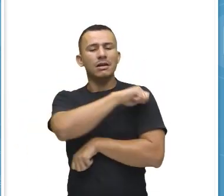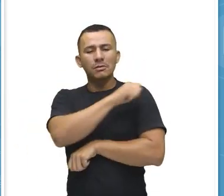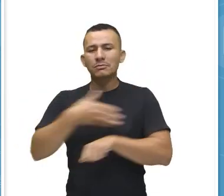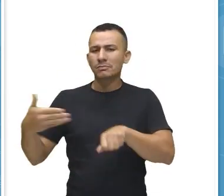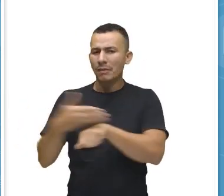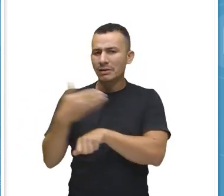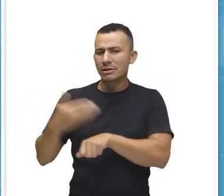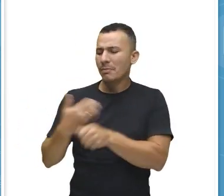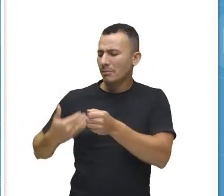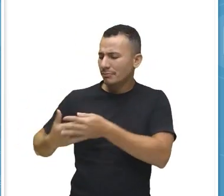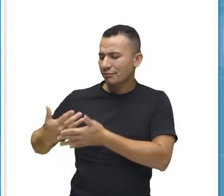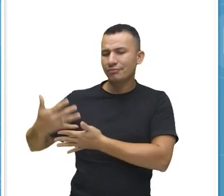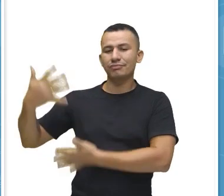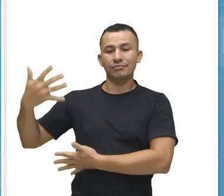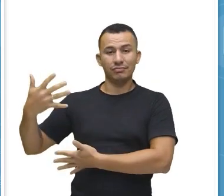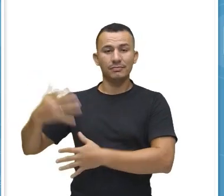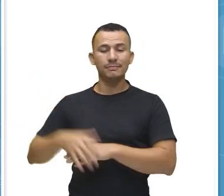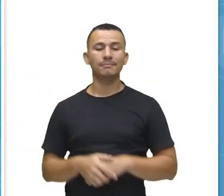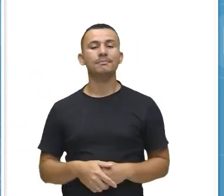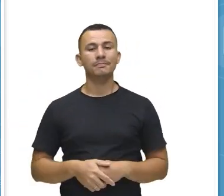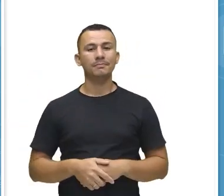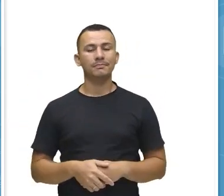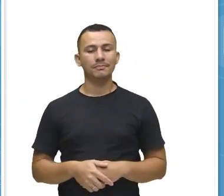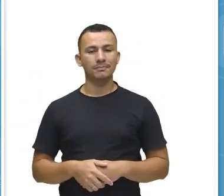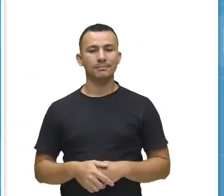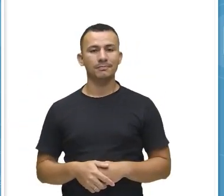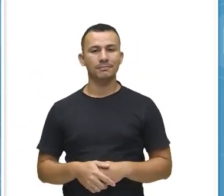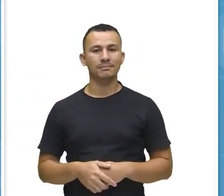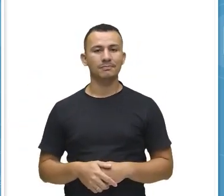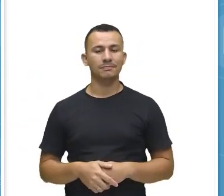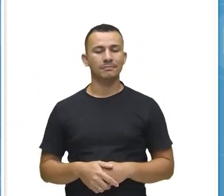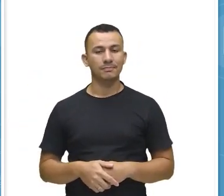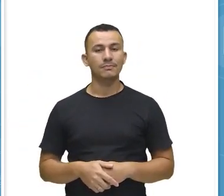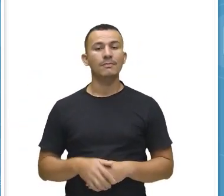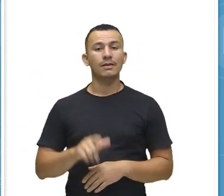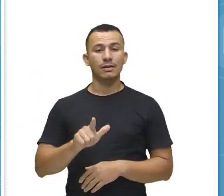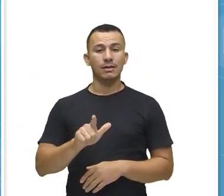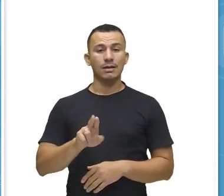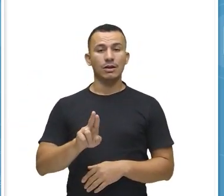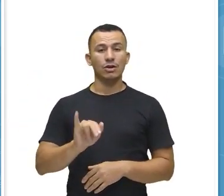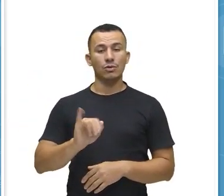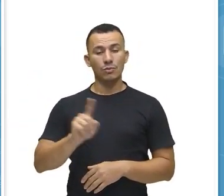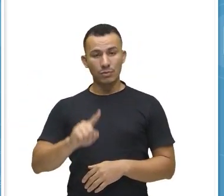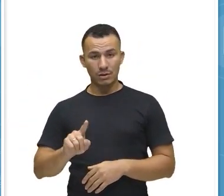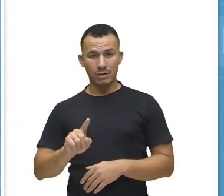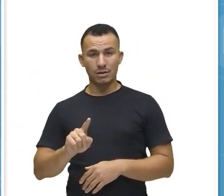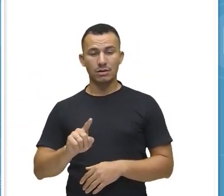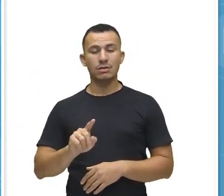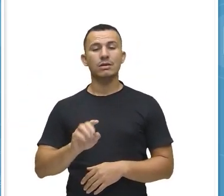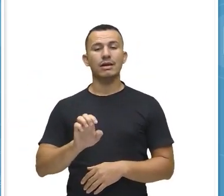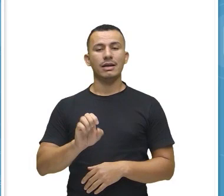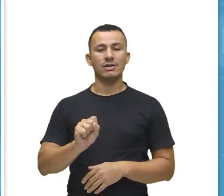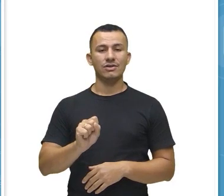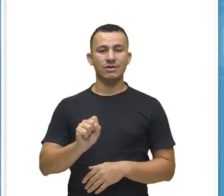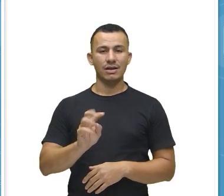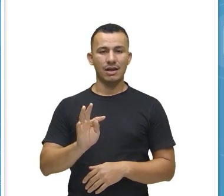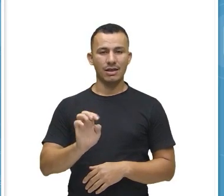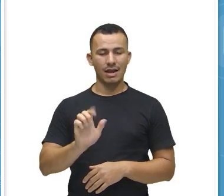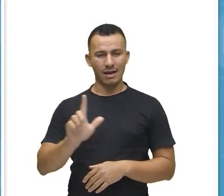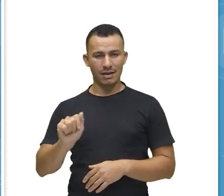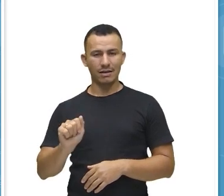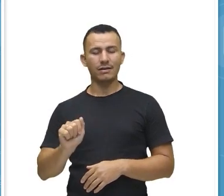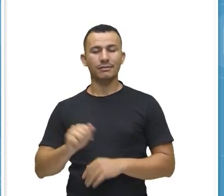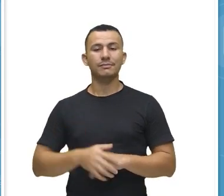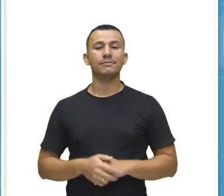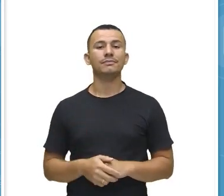e vamos lá, olha. Acertei que demais, eu quis falar isso, é a Luísa Estela quem escreveu, né? Agora vamos lá, Escola